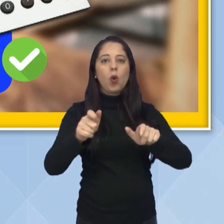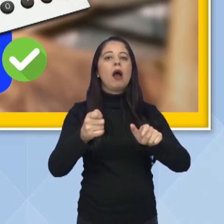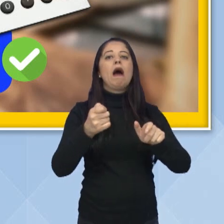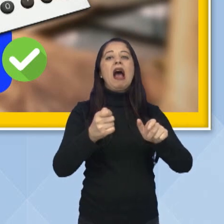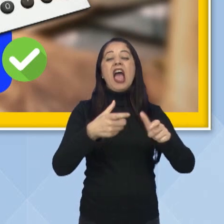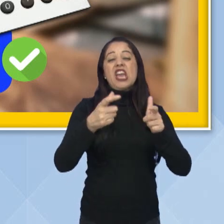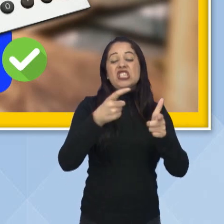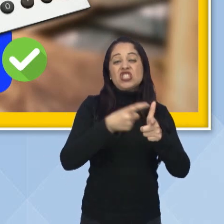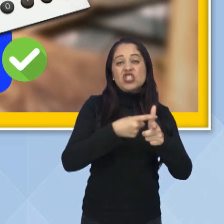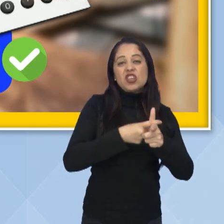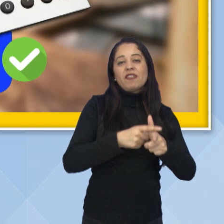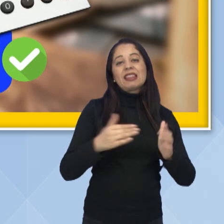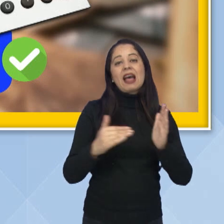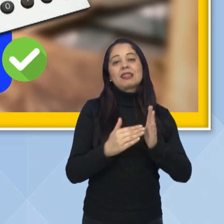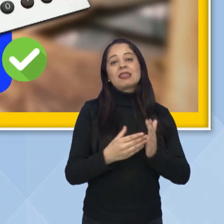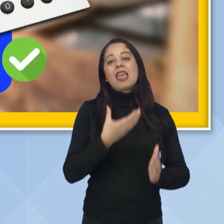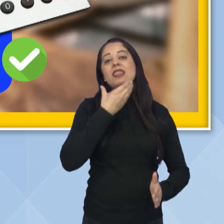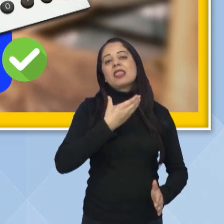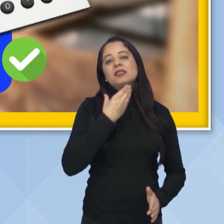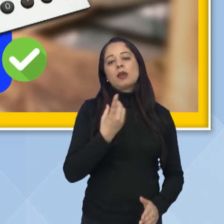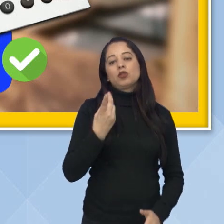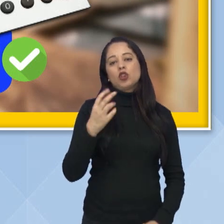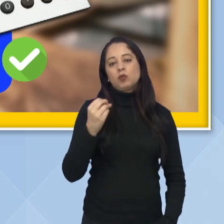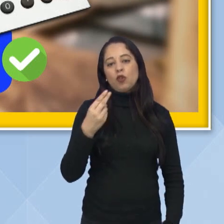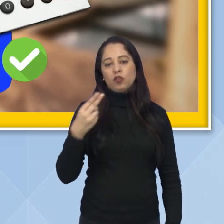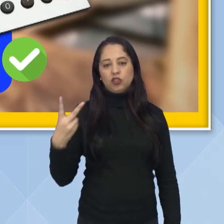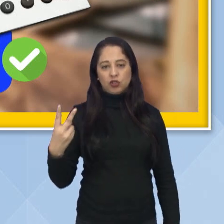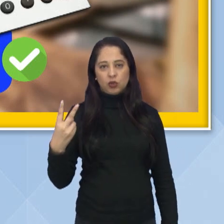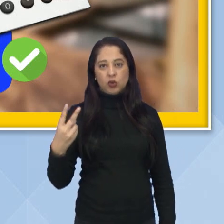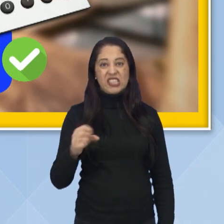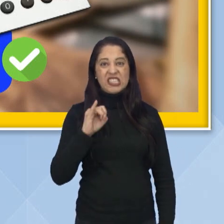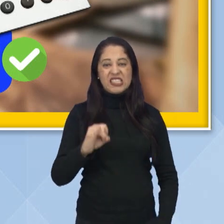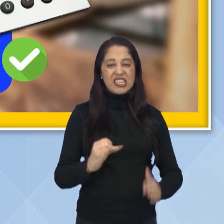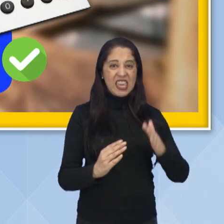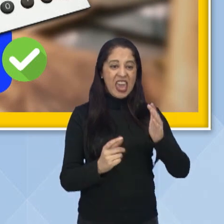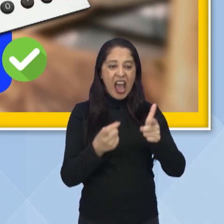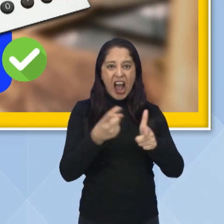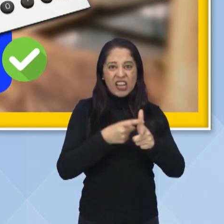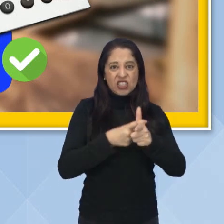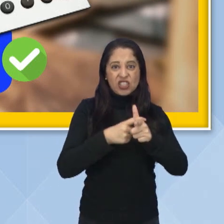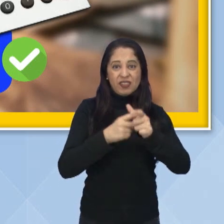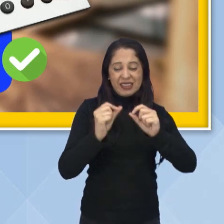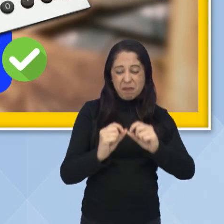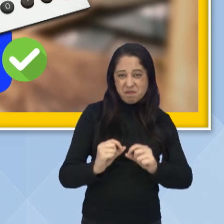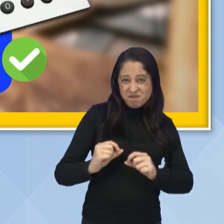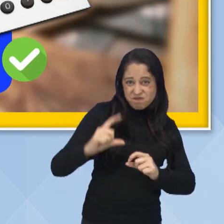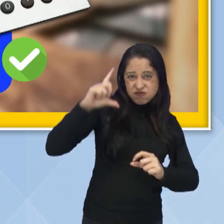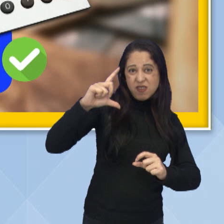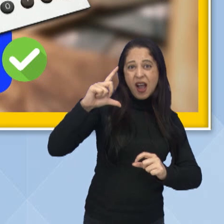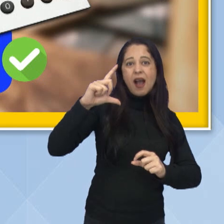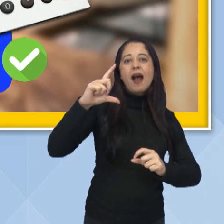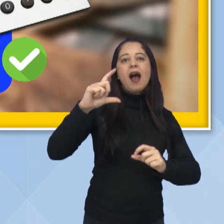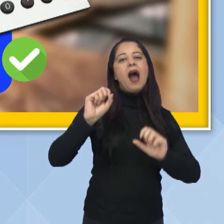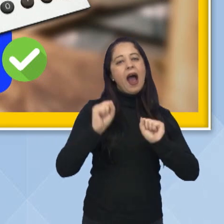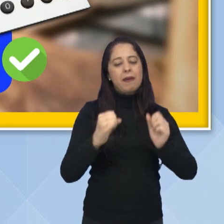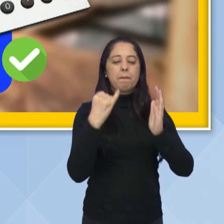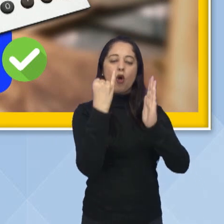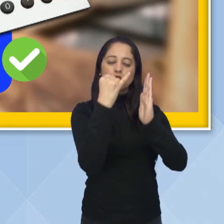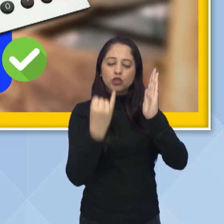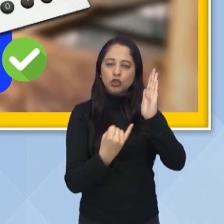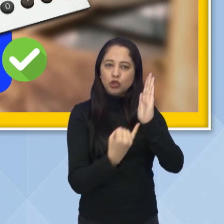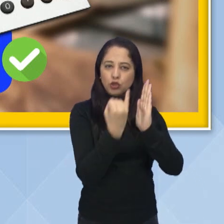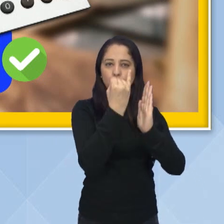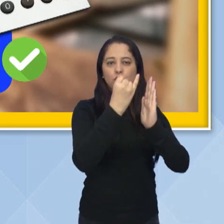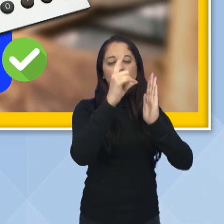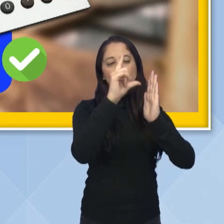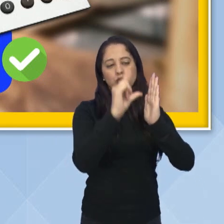2002. Para as dívidas maiores, haverá abatimento, juros e multas. A anistia é referente ao